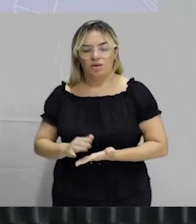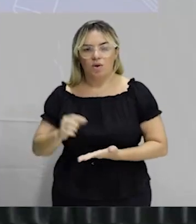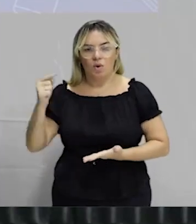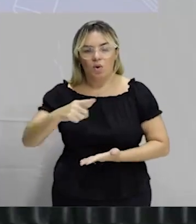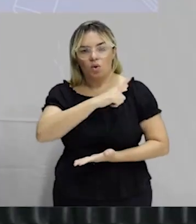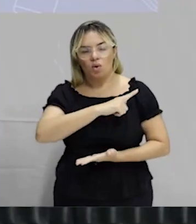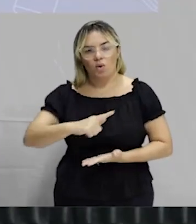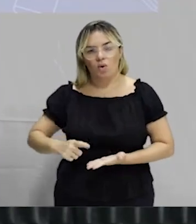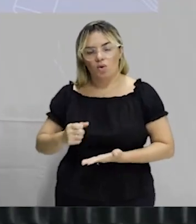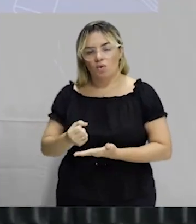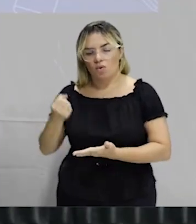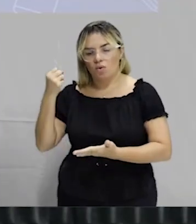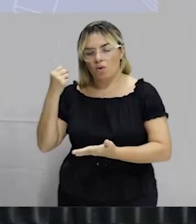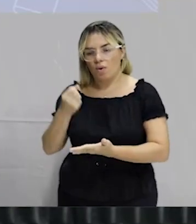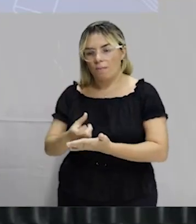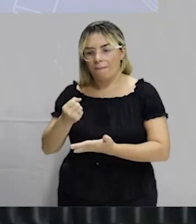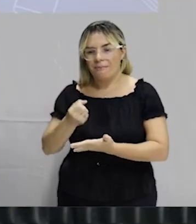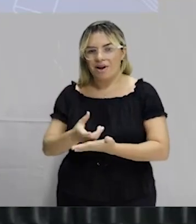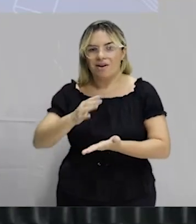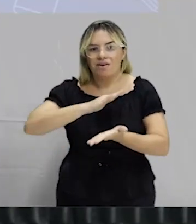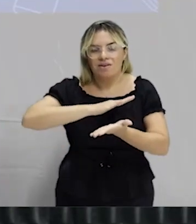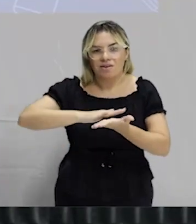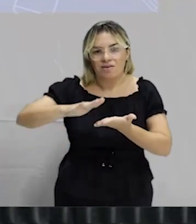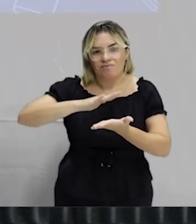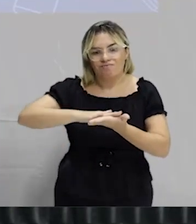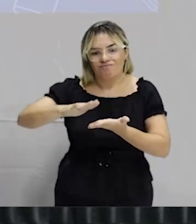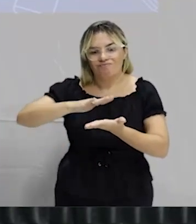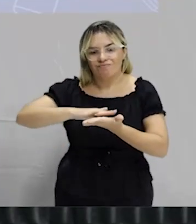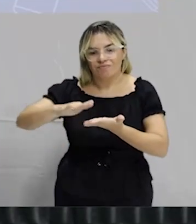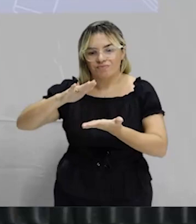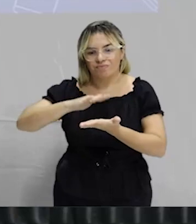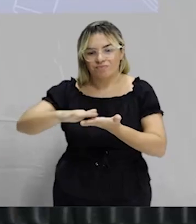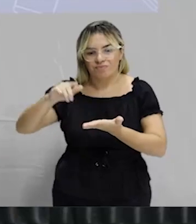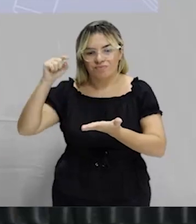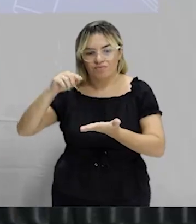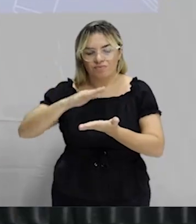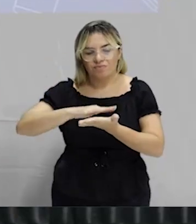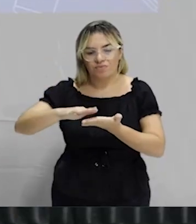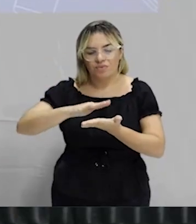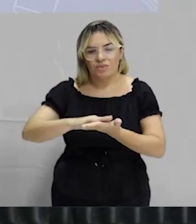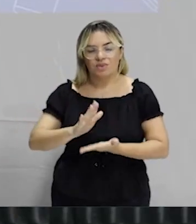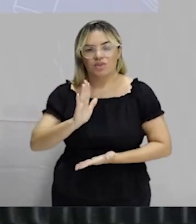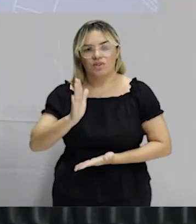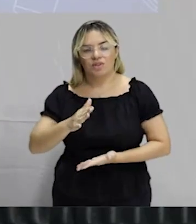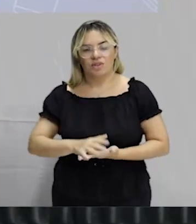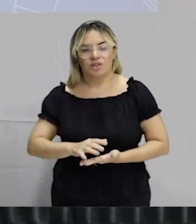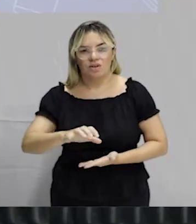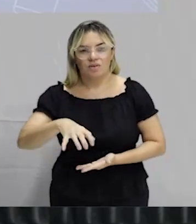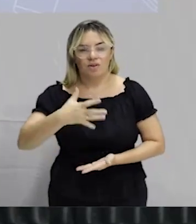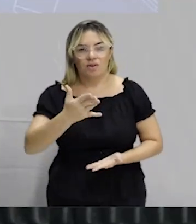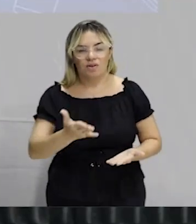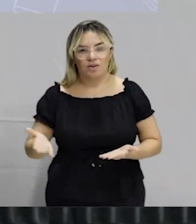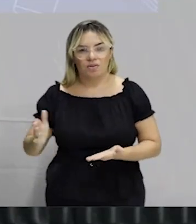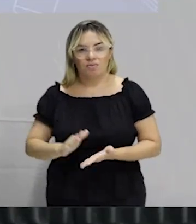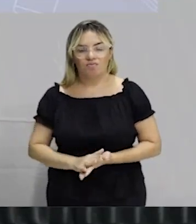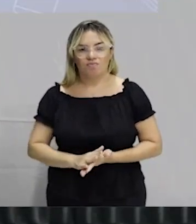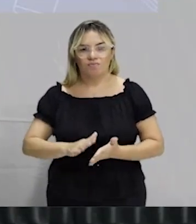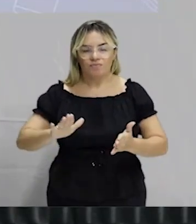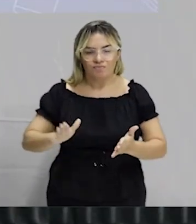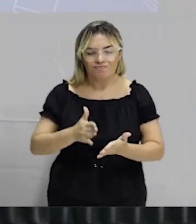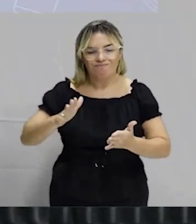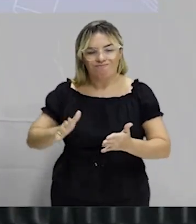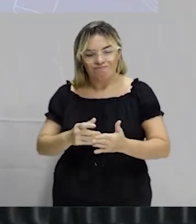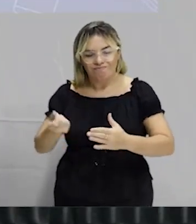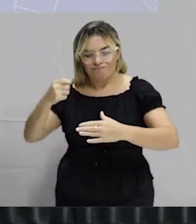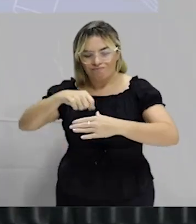comprasse o excedente, por conta ali dos excedentes que já vinha acontecendo e da superprodução. Por